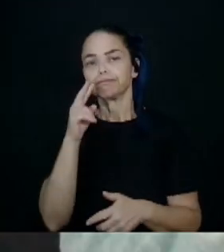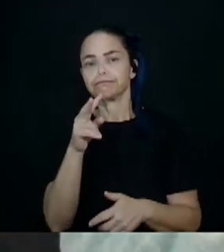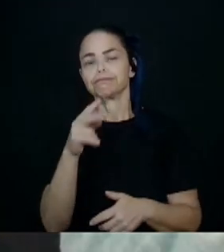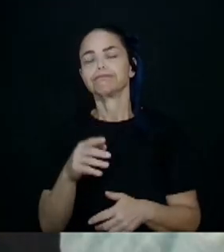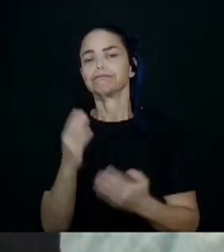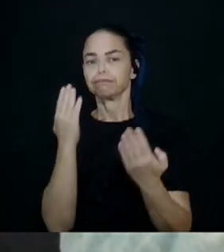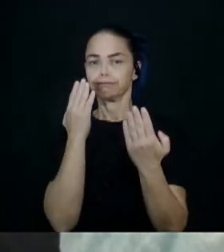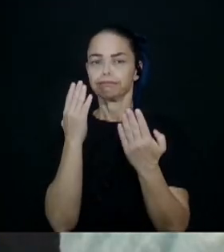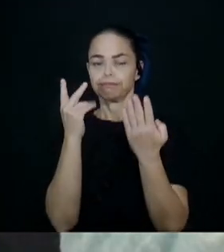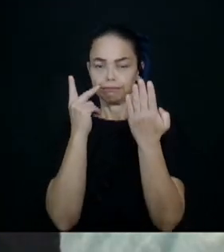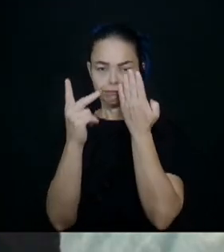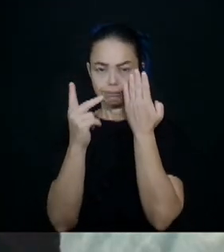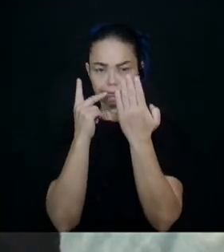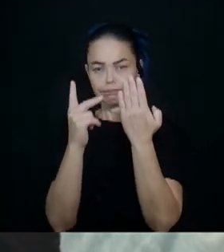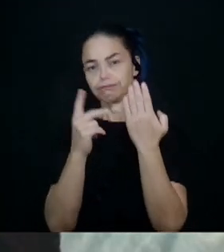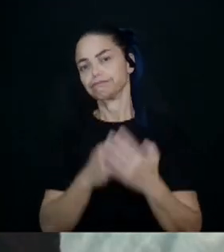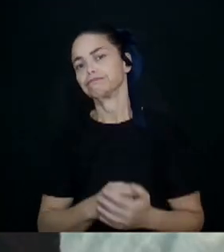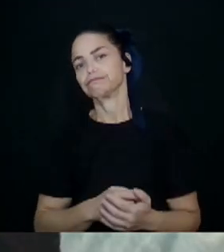psicoterapia